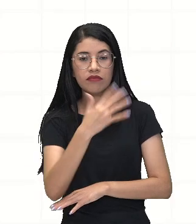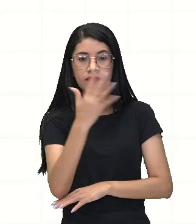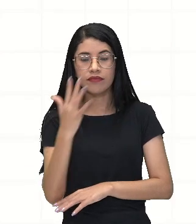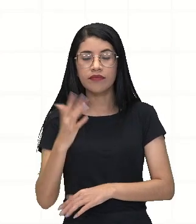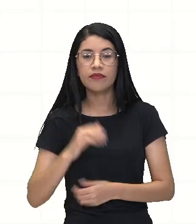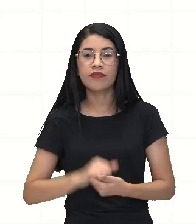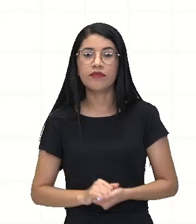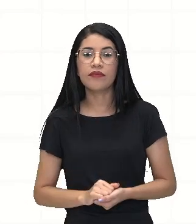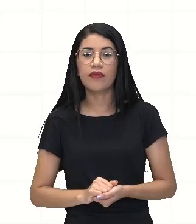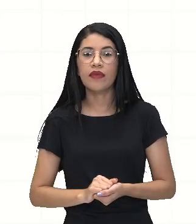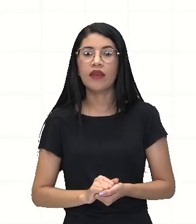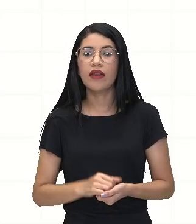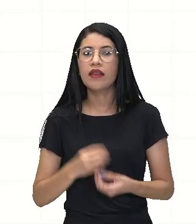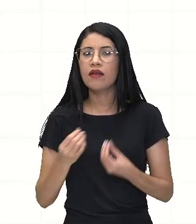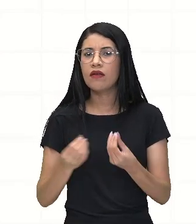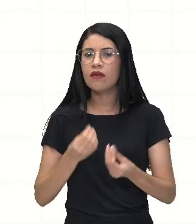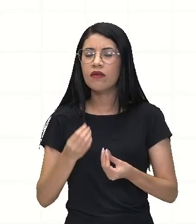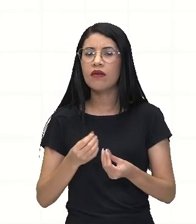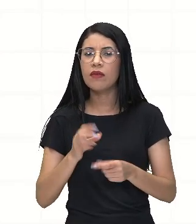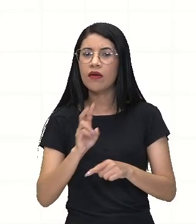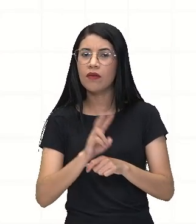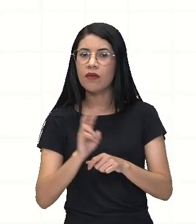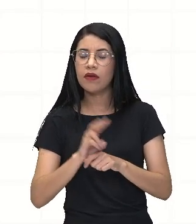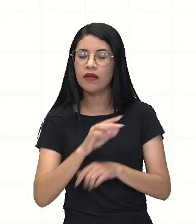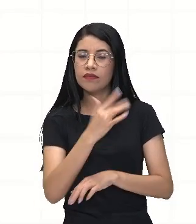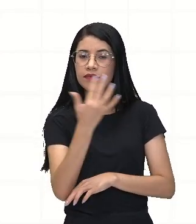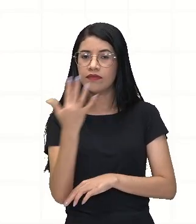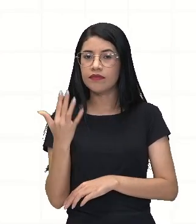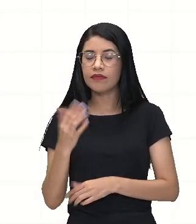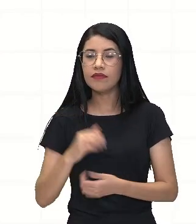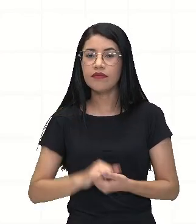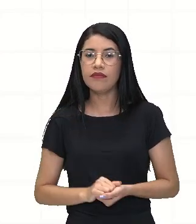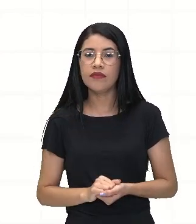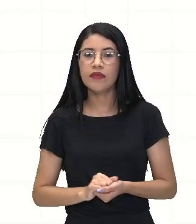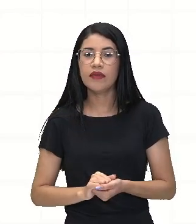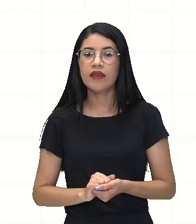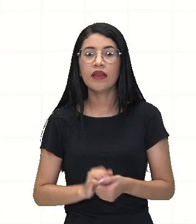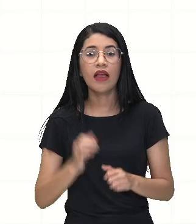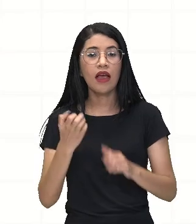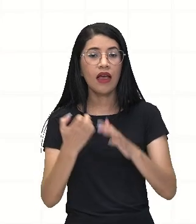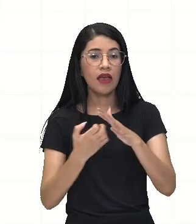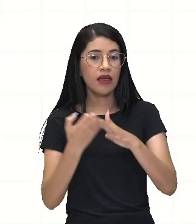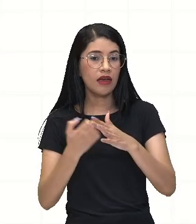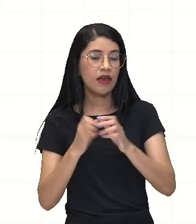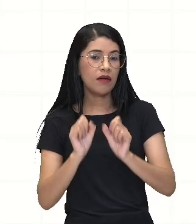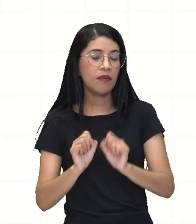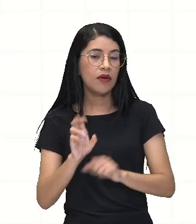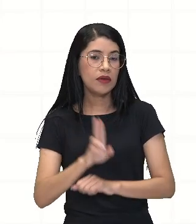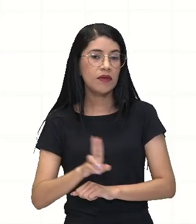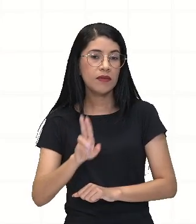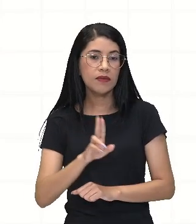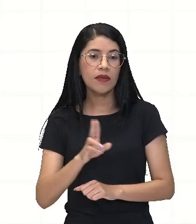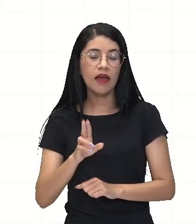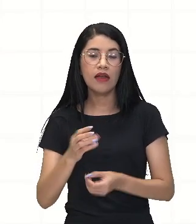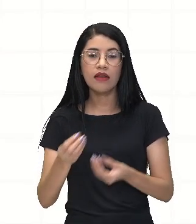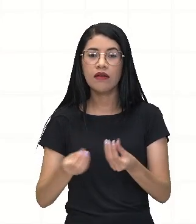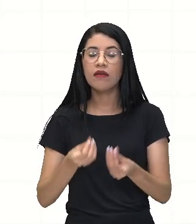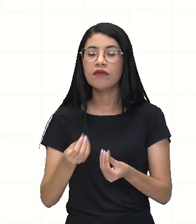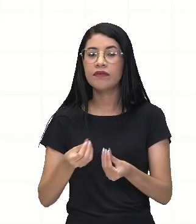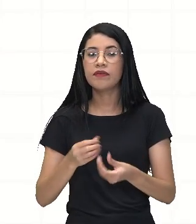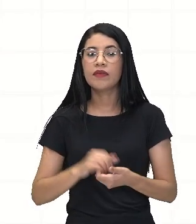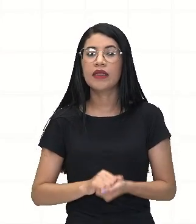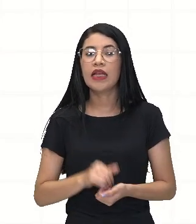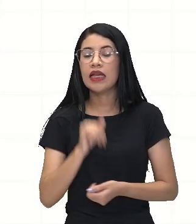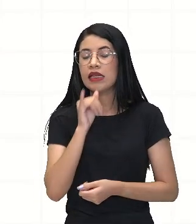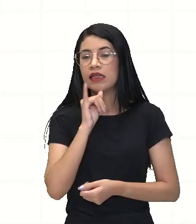manejo florestal é uma forma que as empresas elas podem adotar, né? Como, por exemplo,